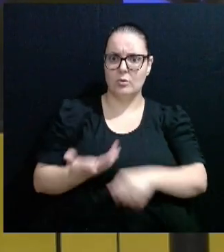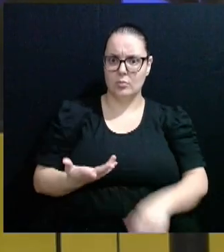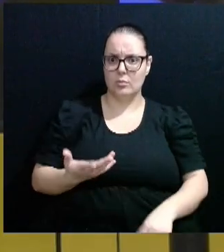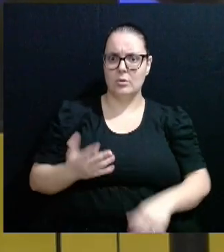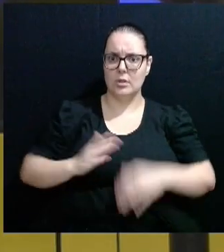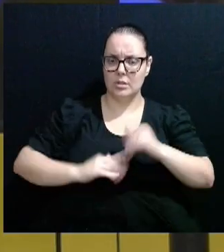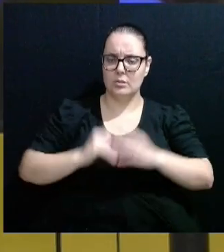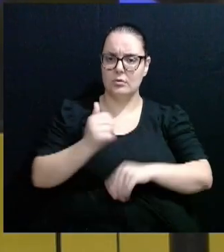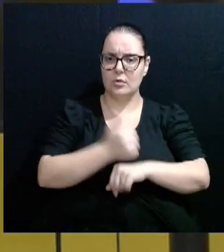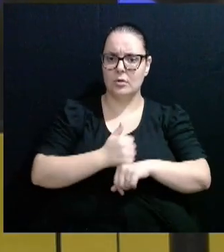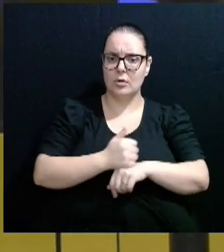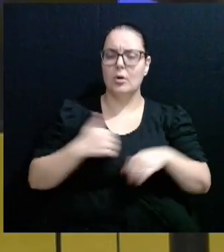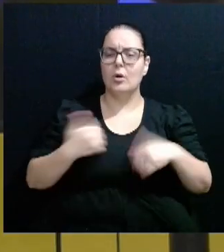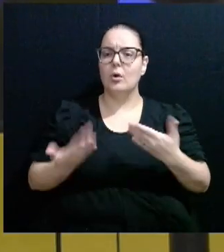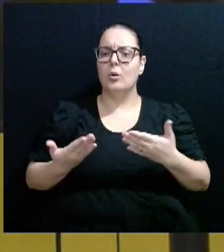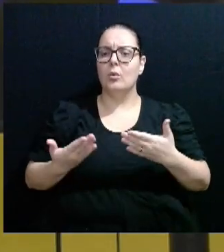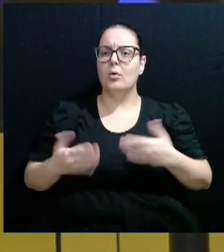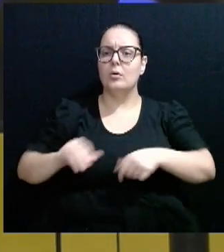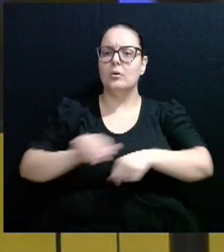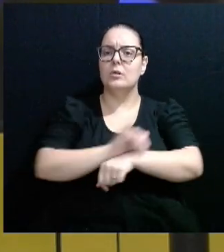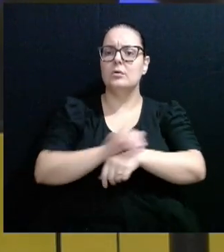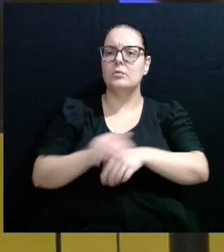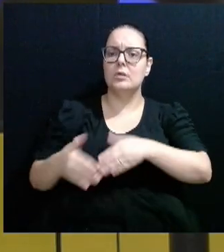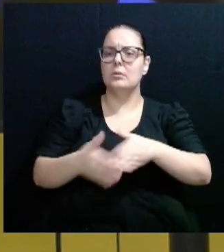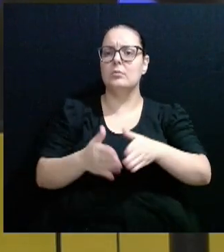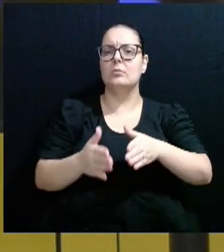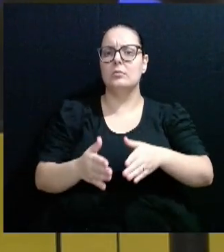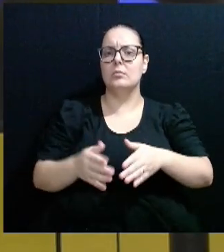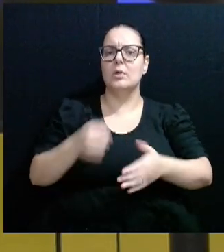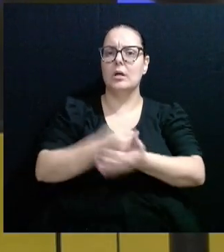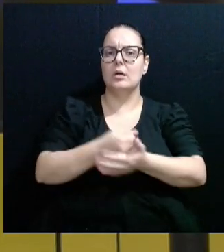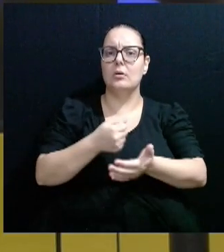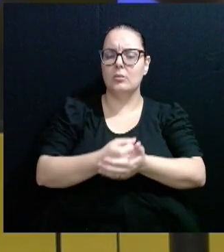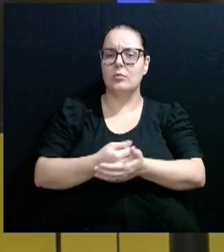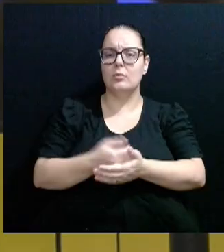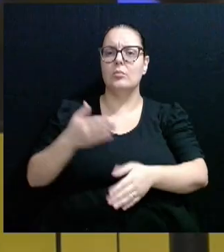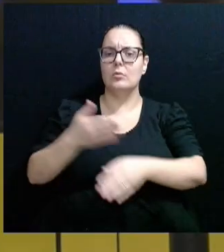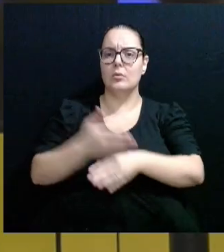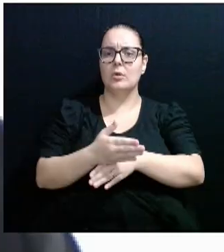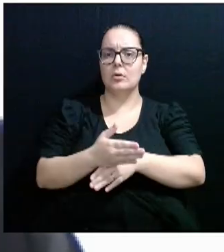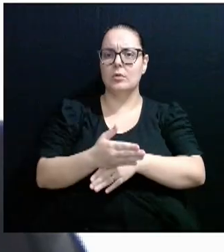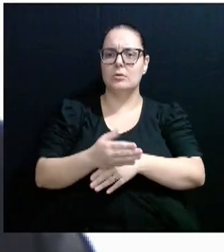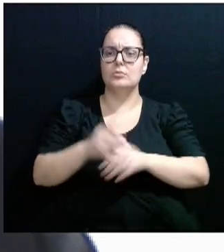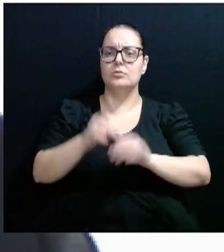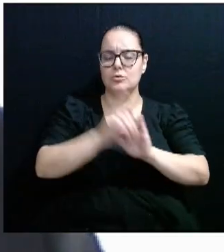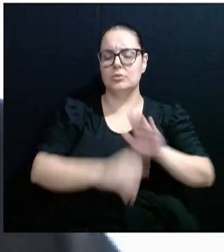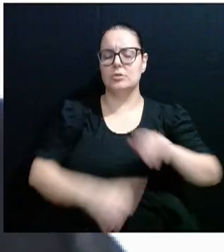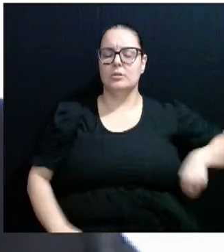qual o caminho que deve ser percorrido para garantir o acesso e o direito?